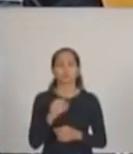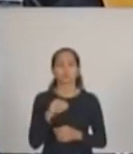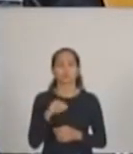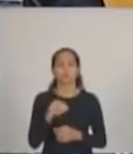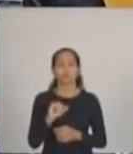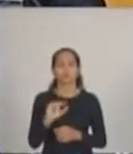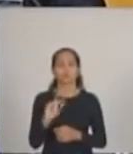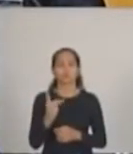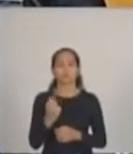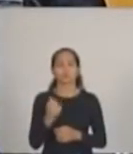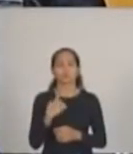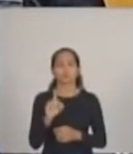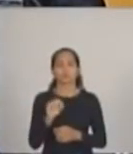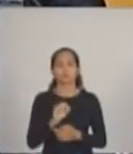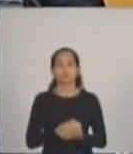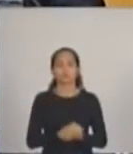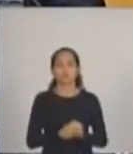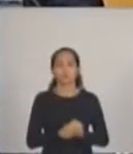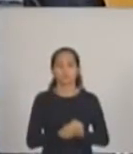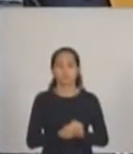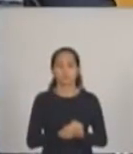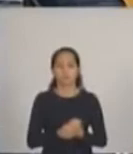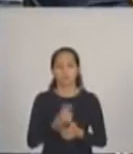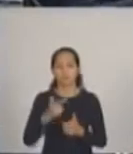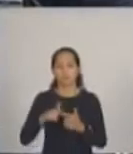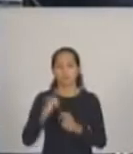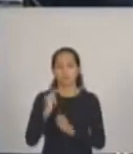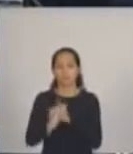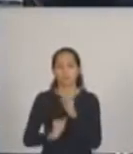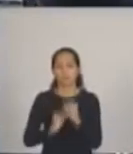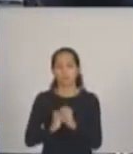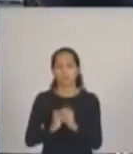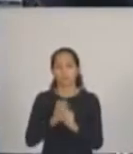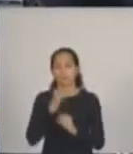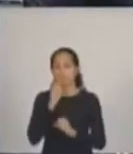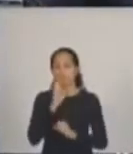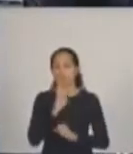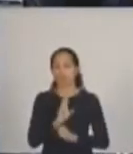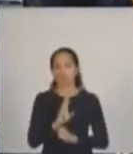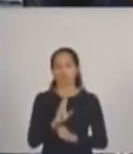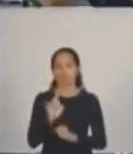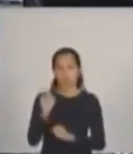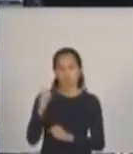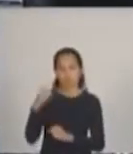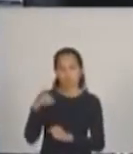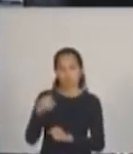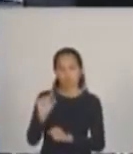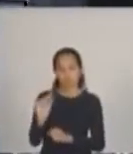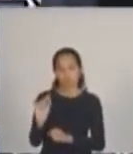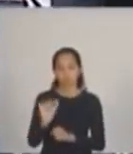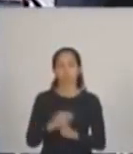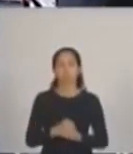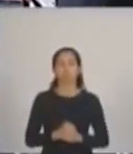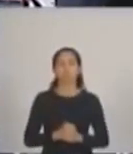Isso. Meu, deu problema na minha internet aqui. Então, pera um minutinho também.